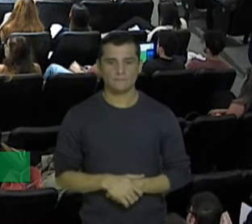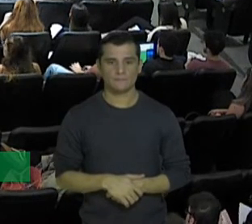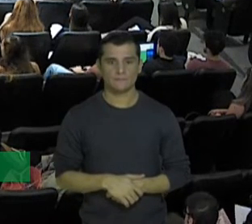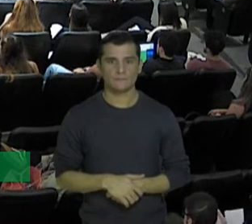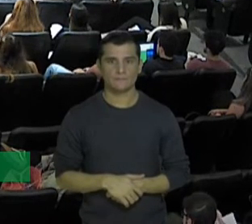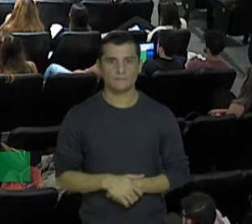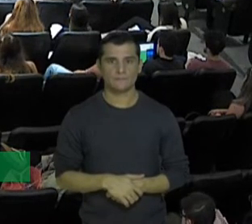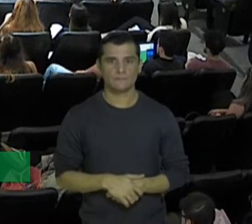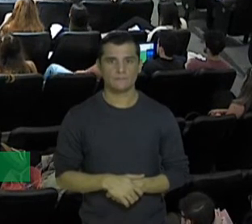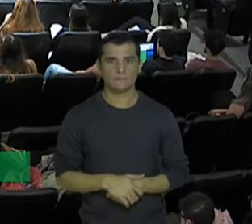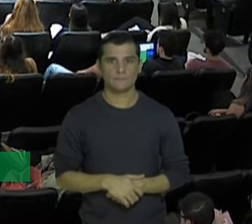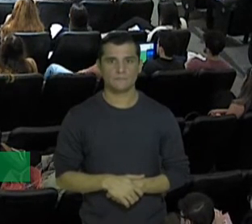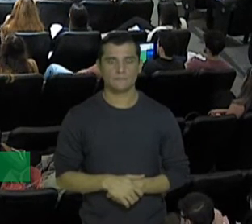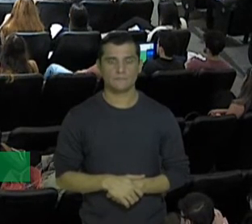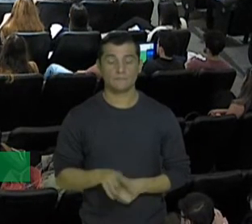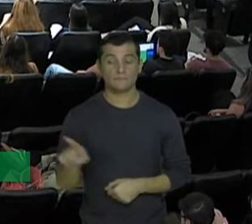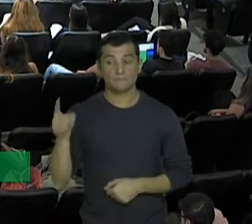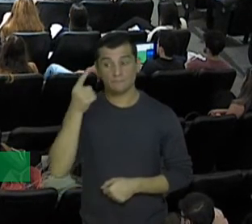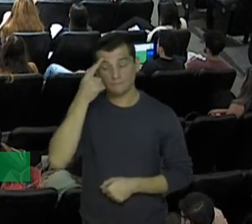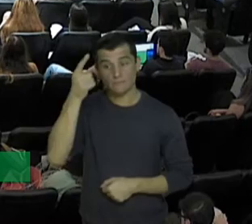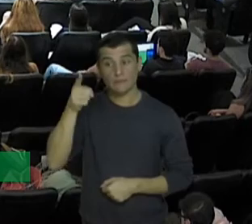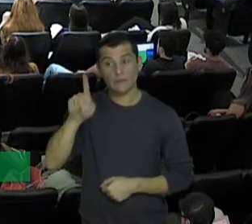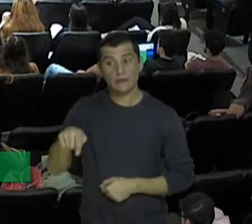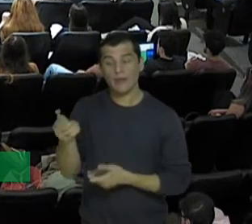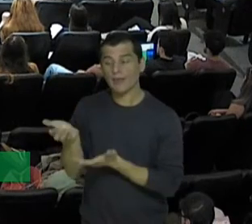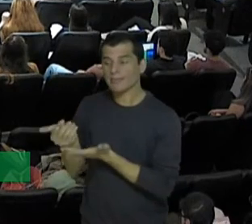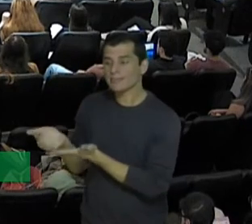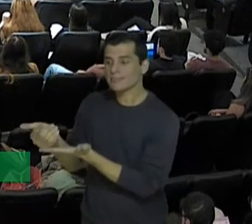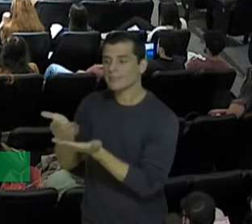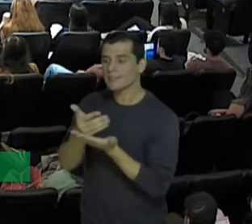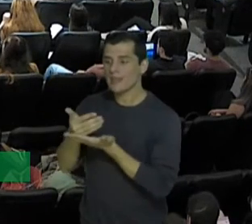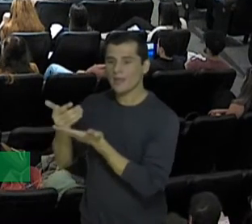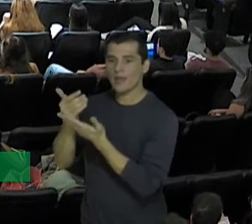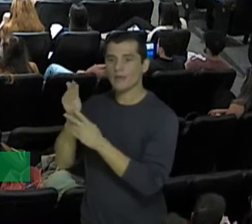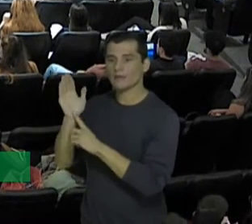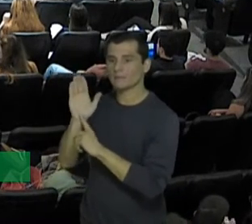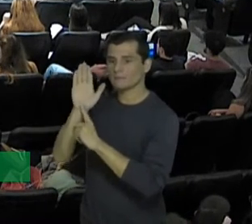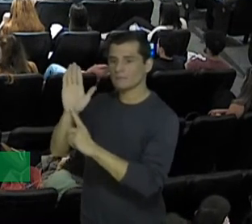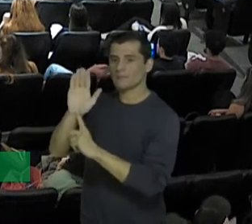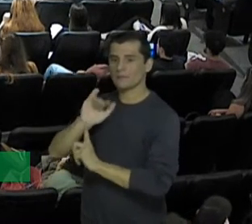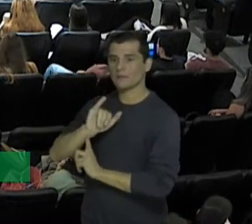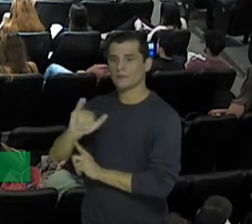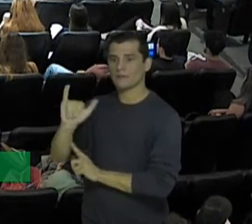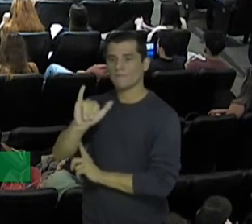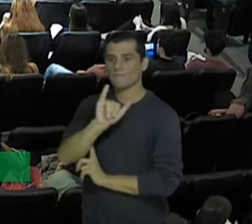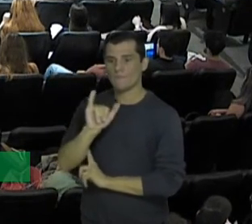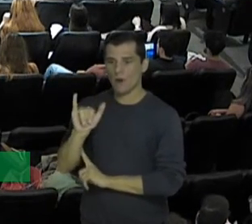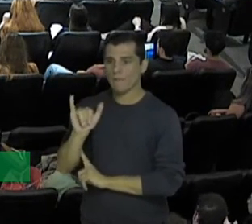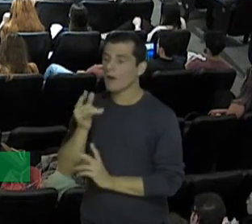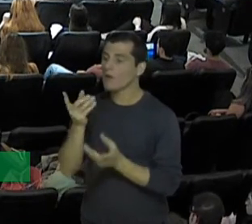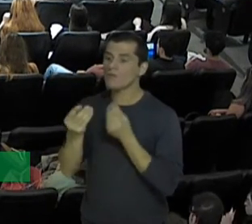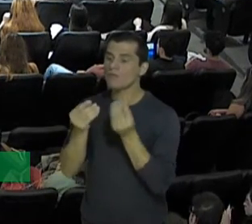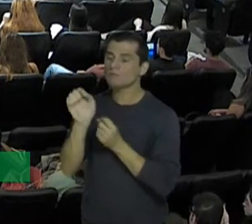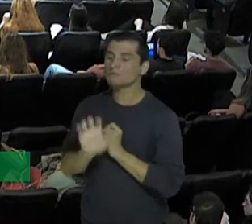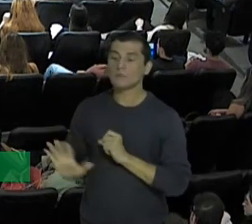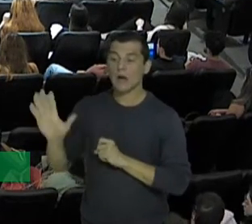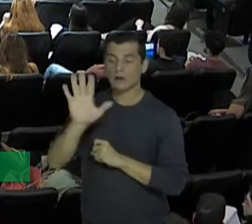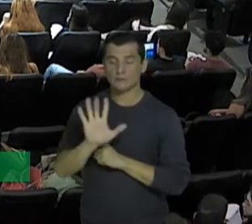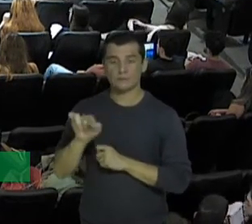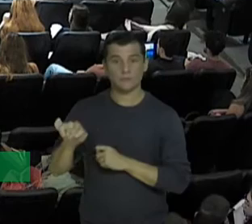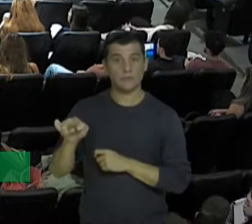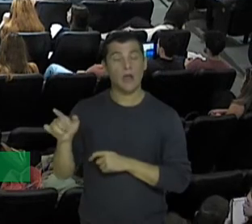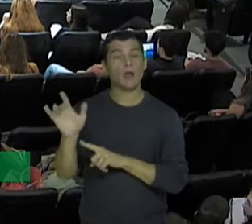acho a ideia foi trazer os dados para pra gente balizar o debate os dados em linhas Gerais eles mostram o seguinte eu acho que